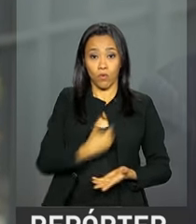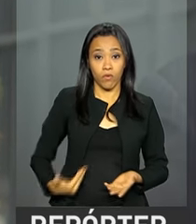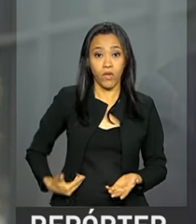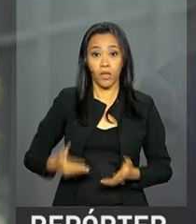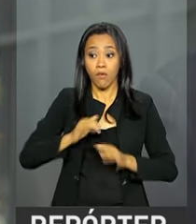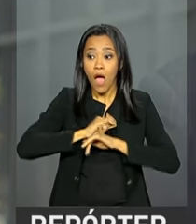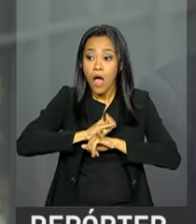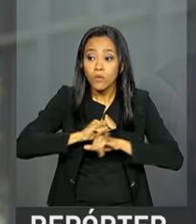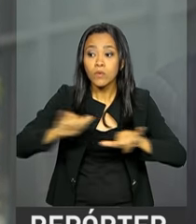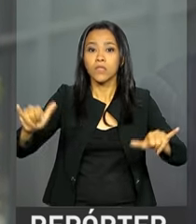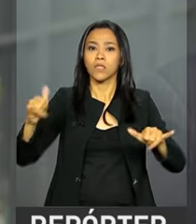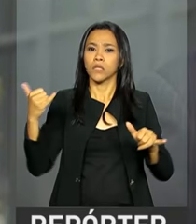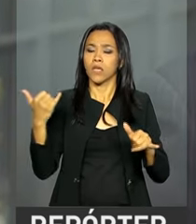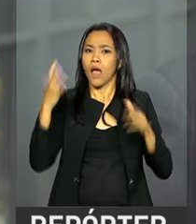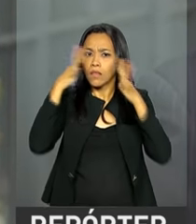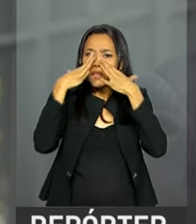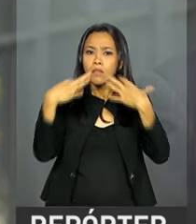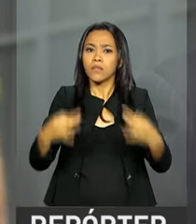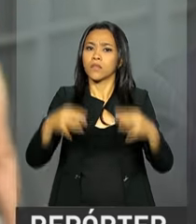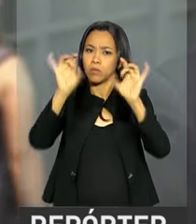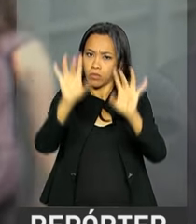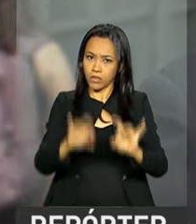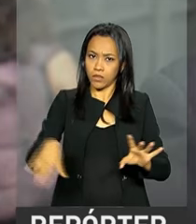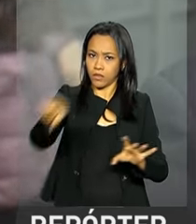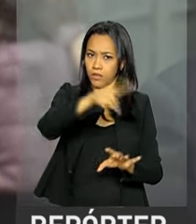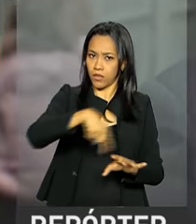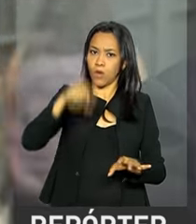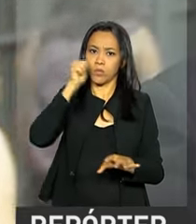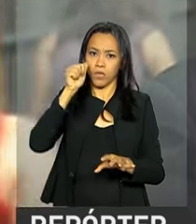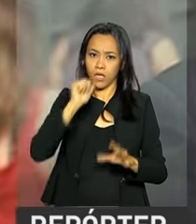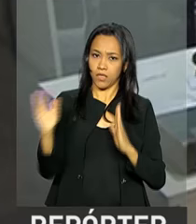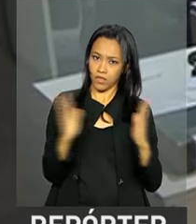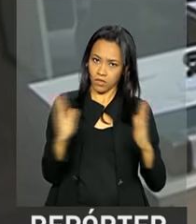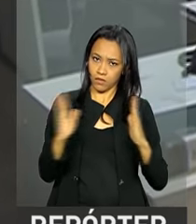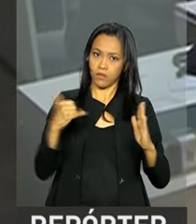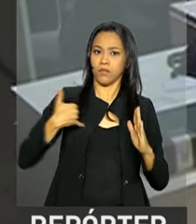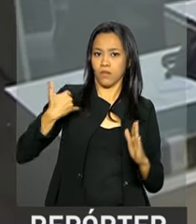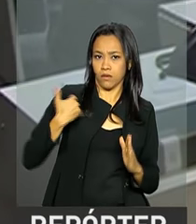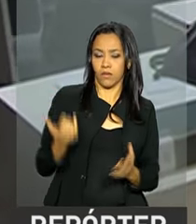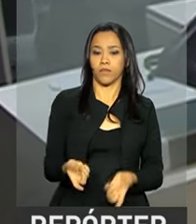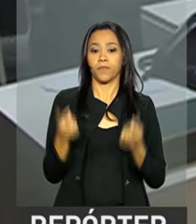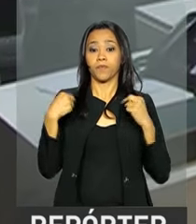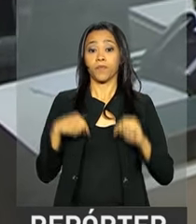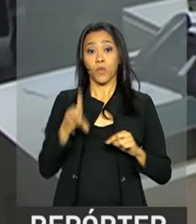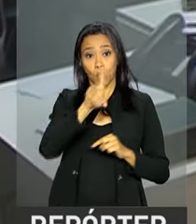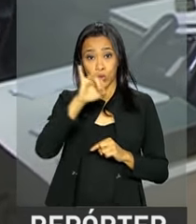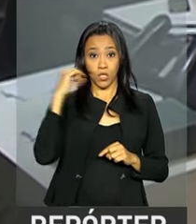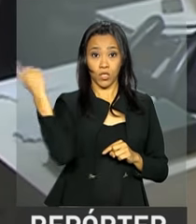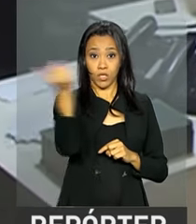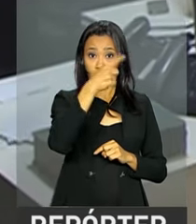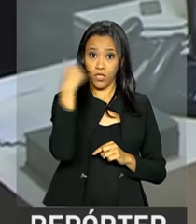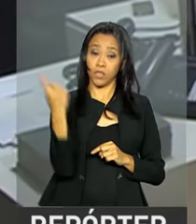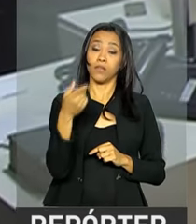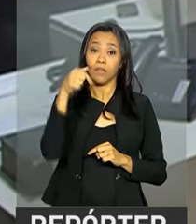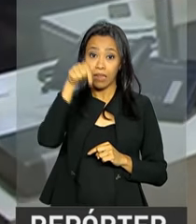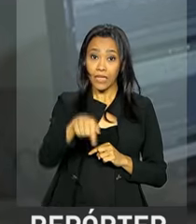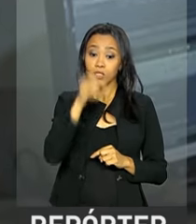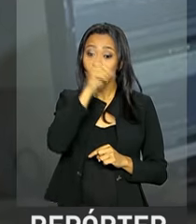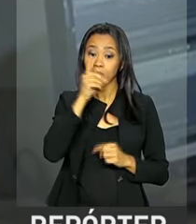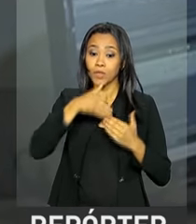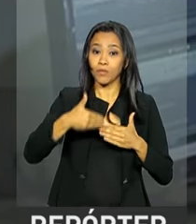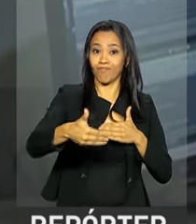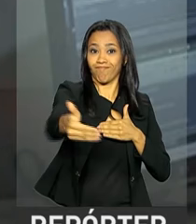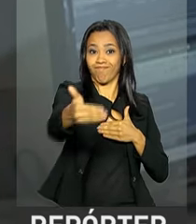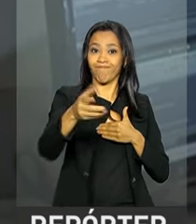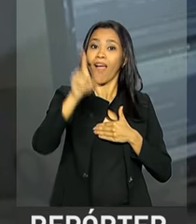recomendam e oferecem atenção especial às mulheres dessa faixa etária. O Dia Nacional da Mamografia, celebrado neste domingo, é